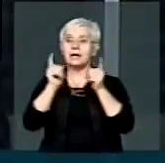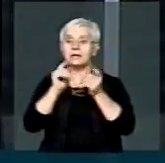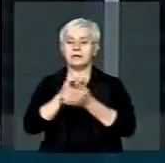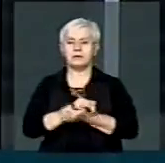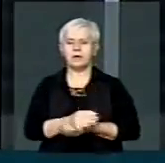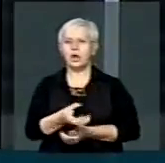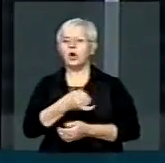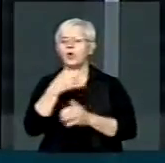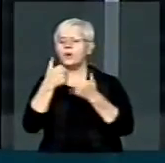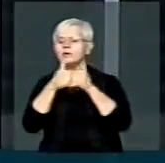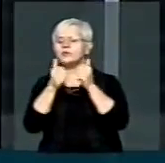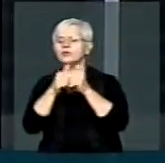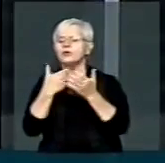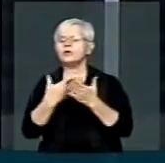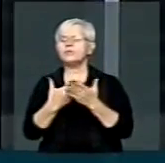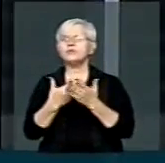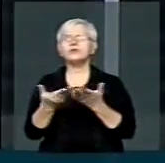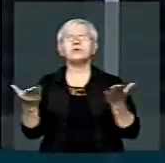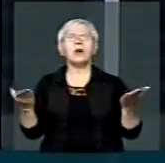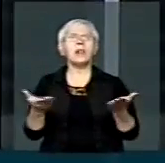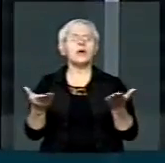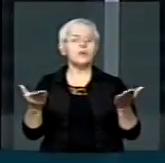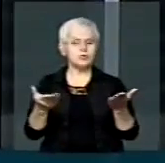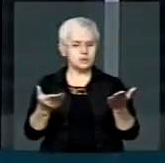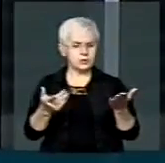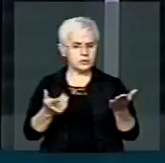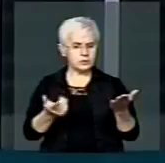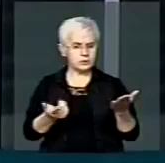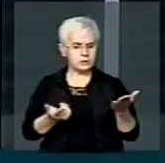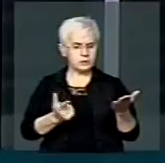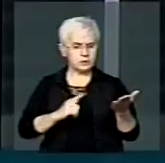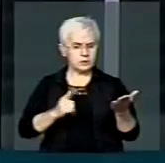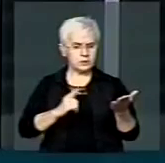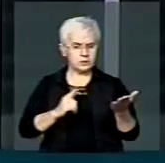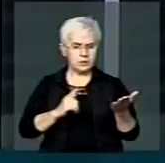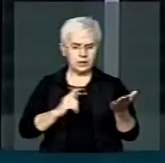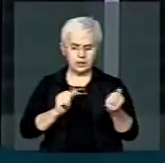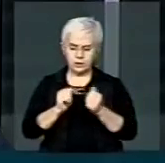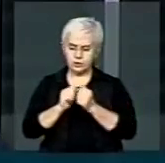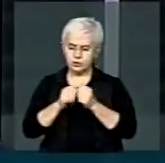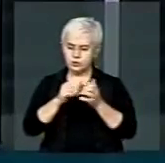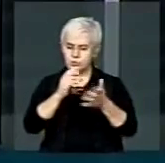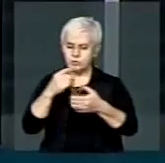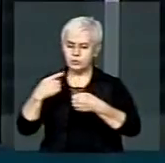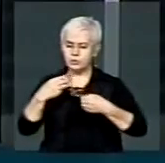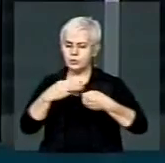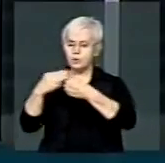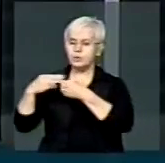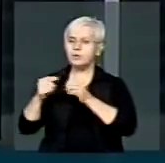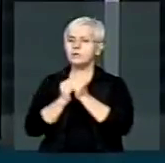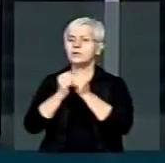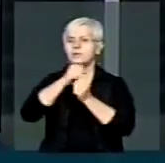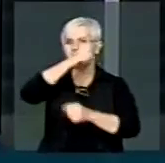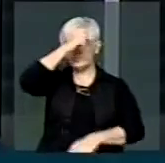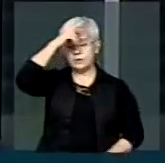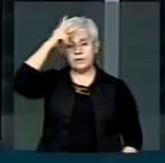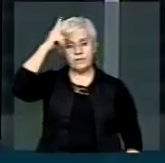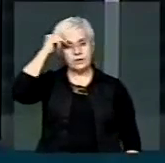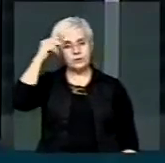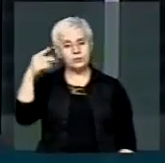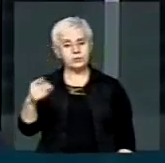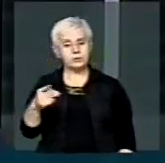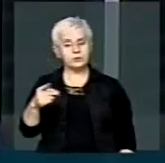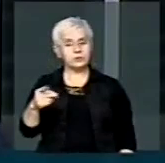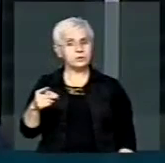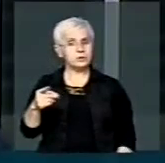Quantos ônibus escolares hoje existem nas nossas prefeituras que